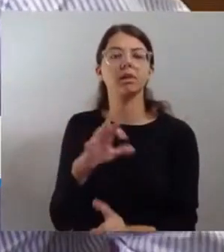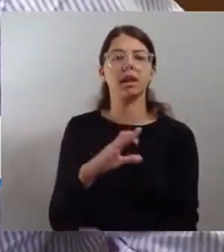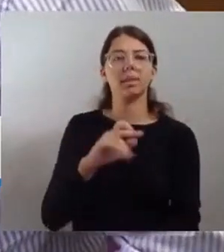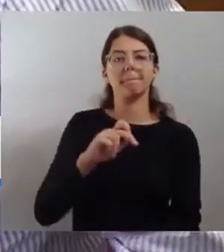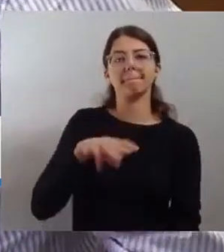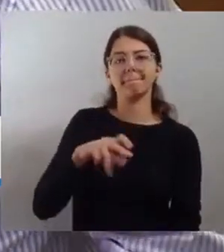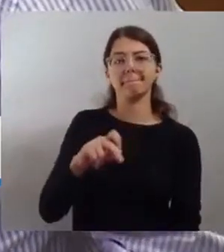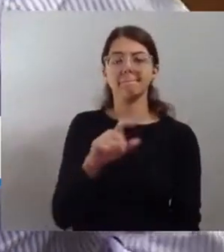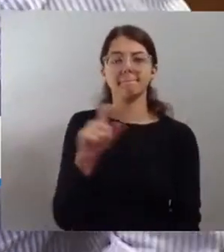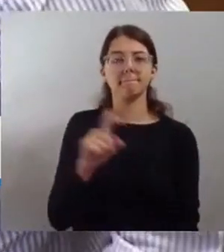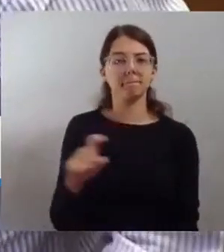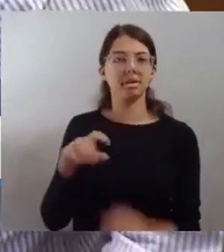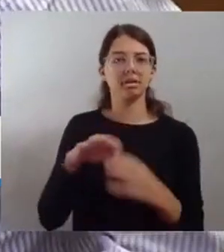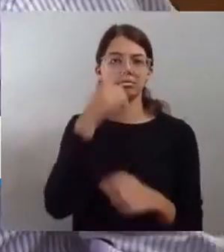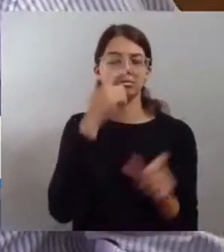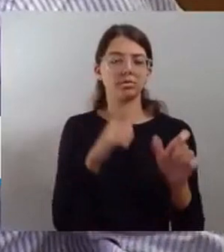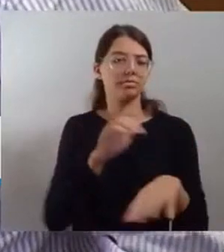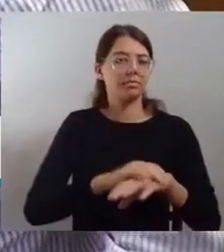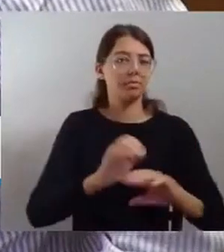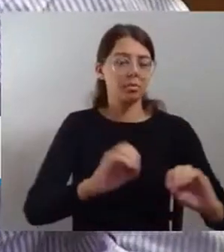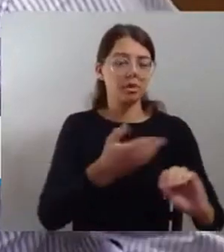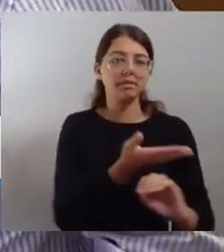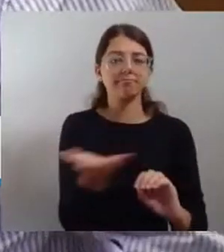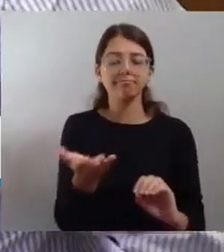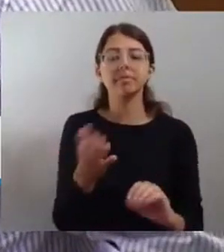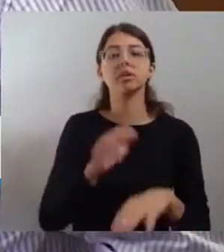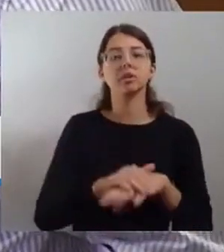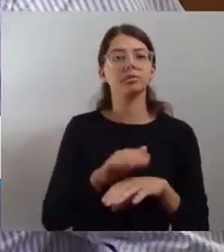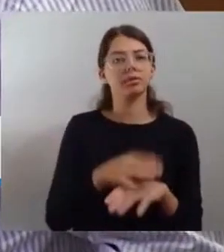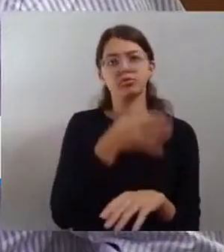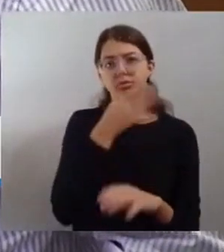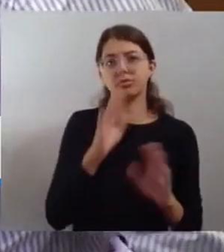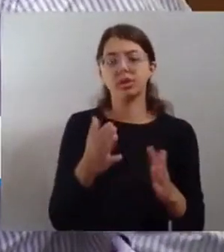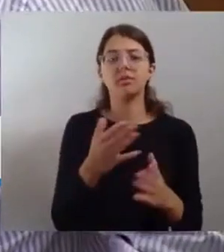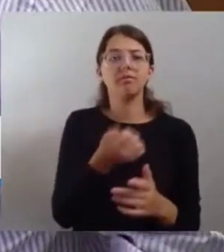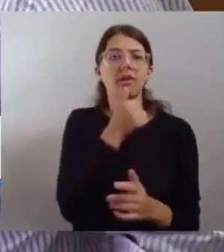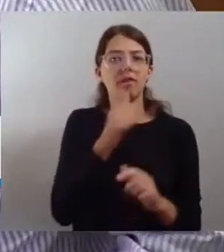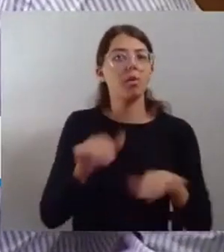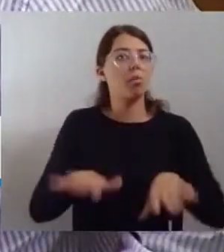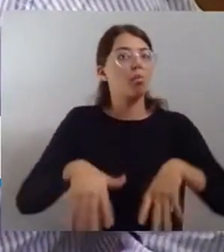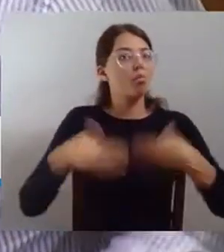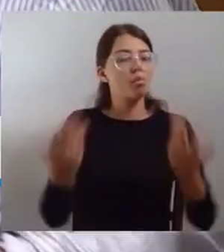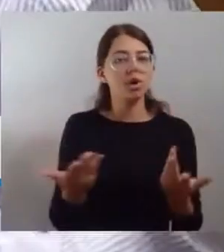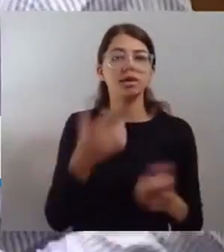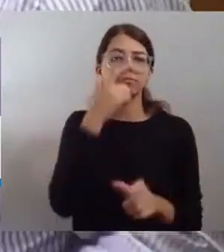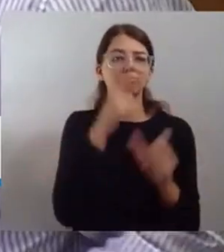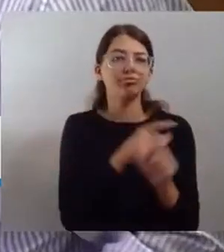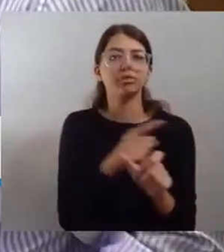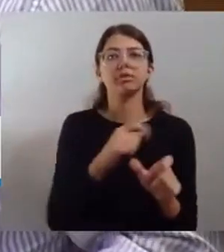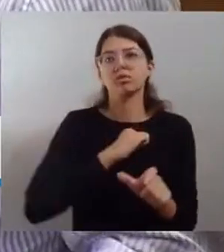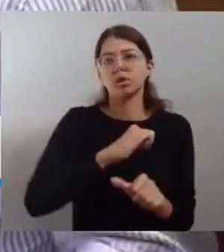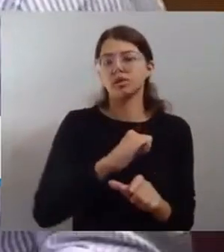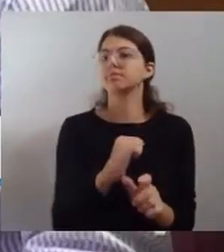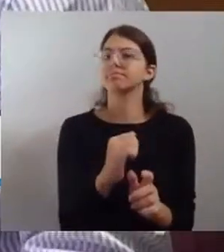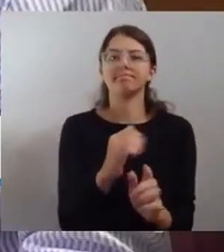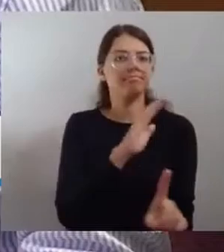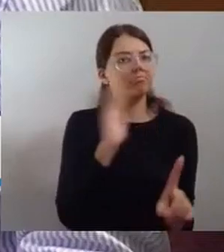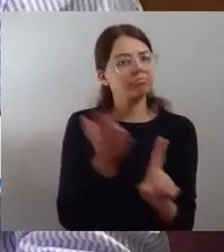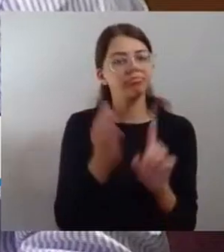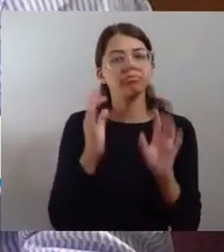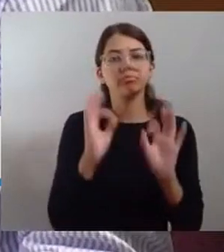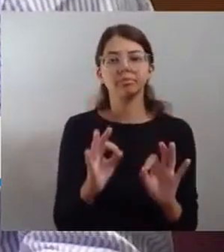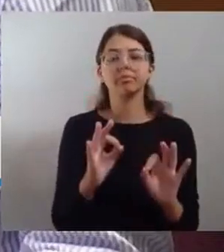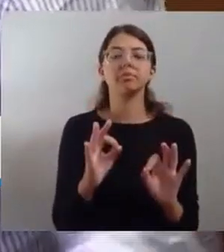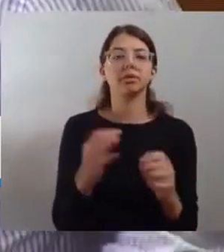civis inocentes, porque, como explicámos, condenamos toda a violência contra civis inocentes e não apenas aquela que é perpetrada por um dos